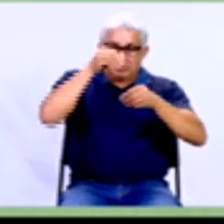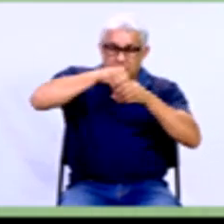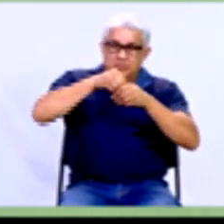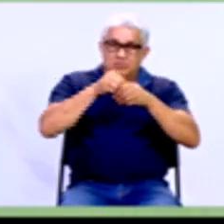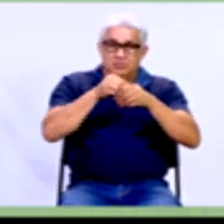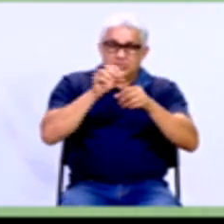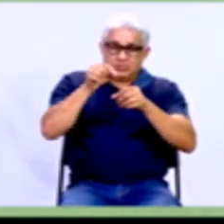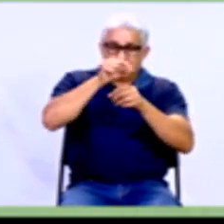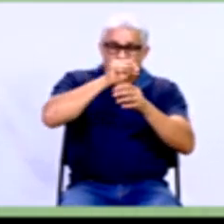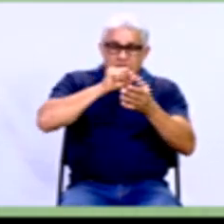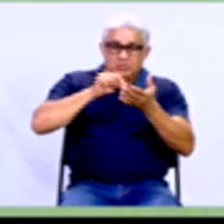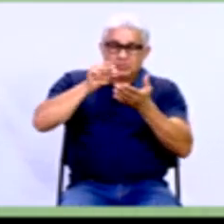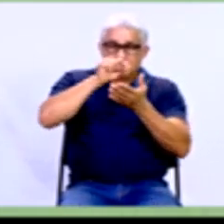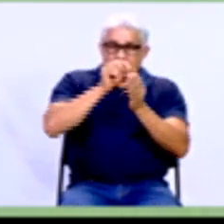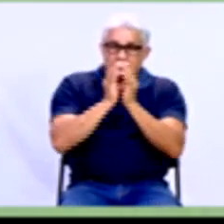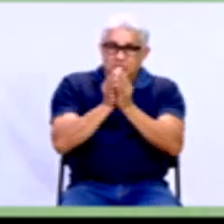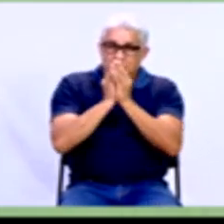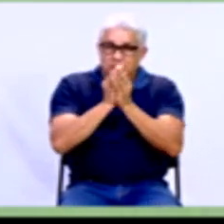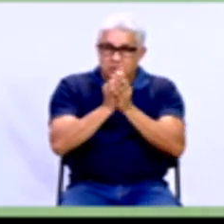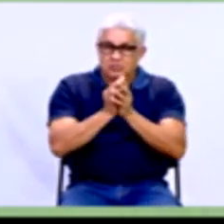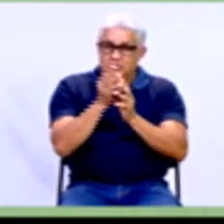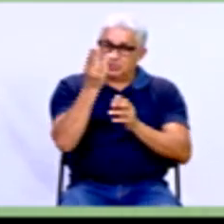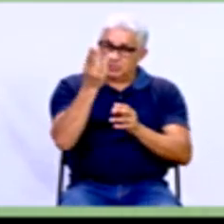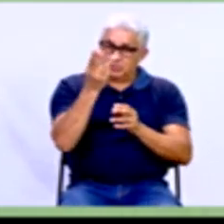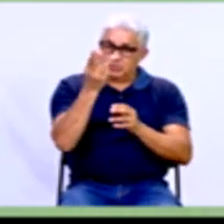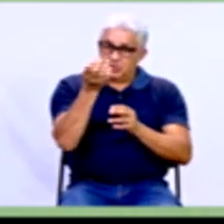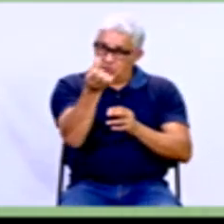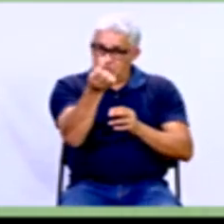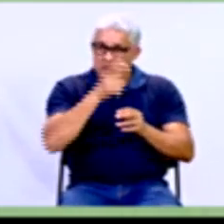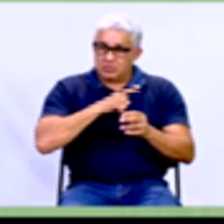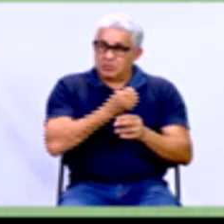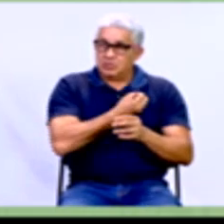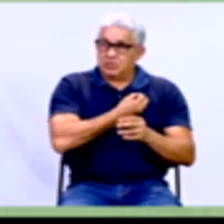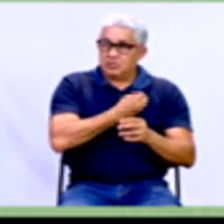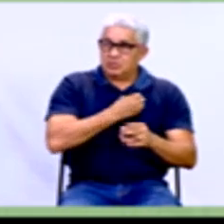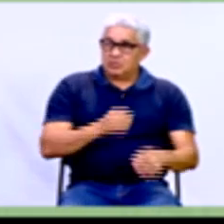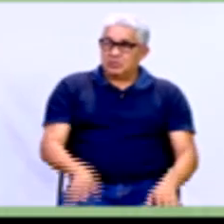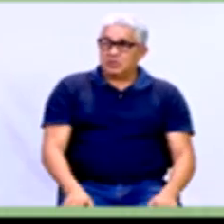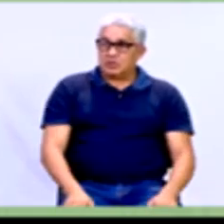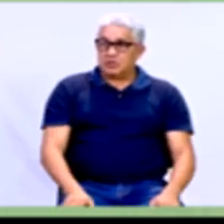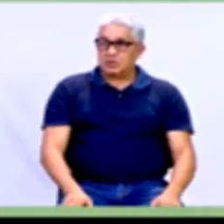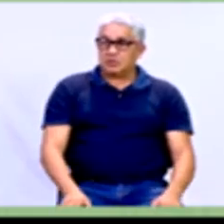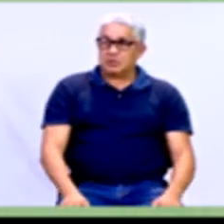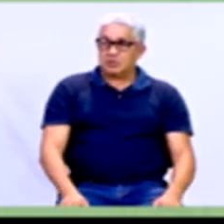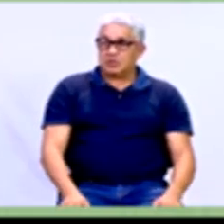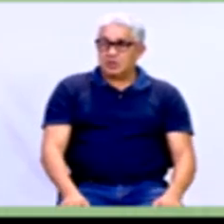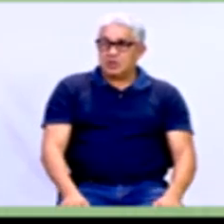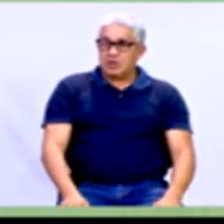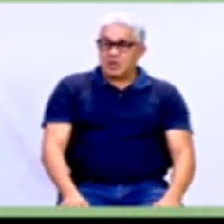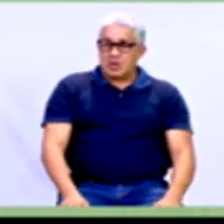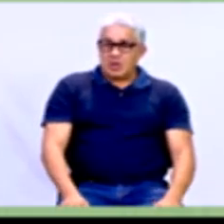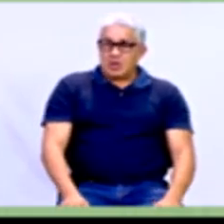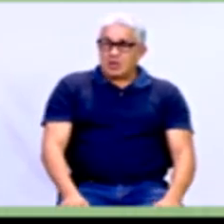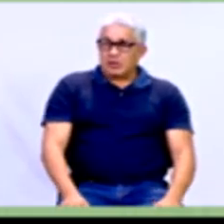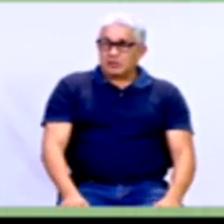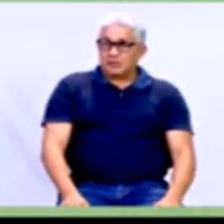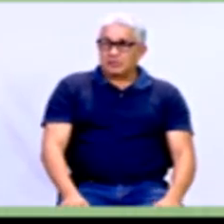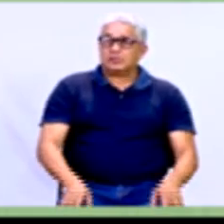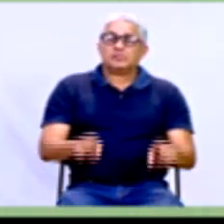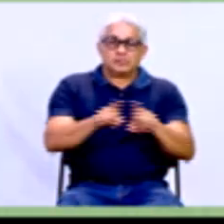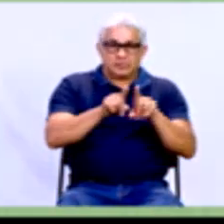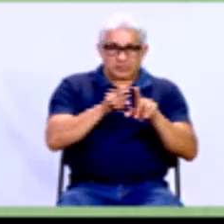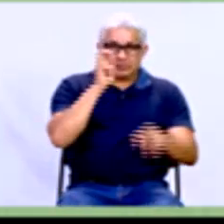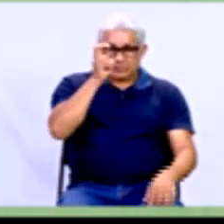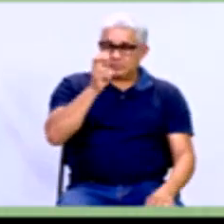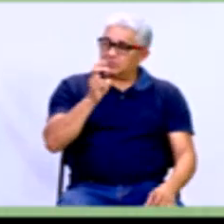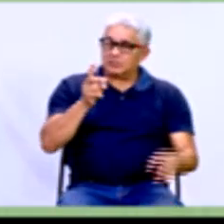3 apenas. Então, vai ser 1 em 6. E a probabilidade da gente obter um 5 também é